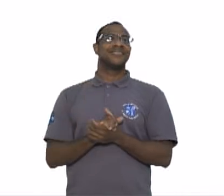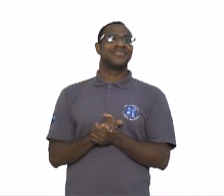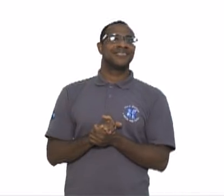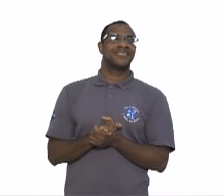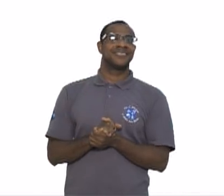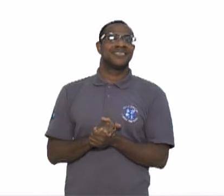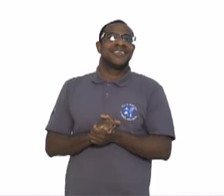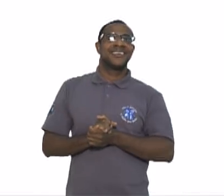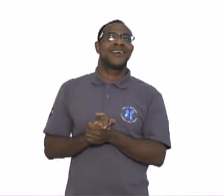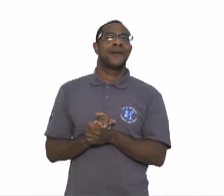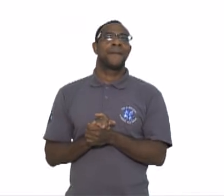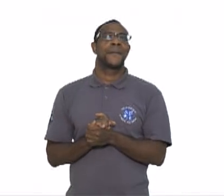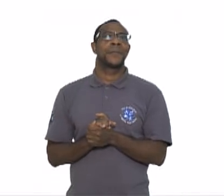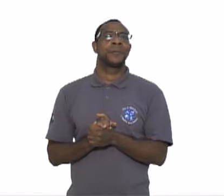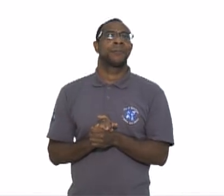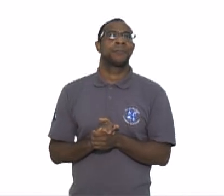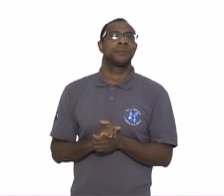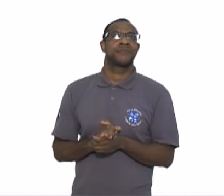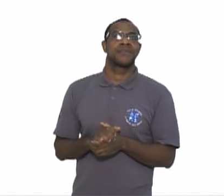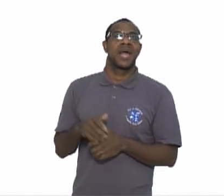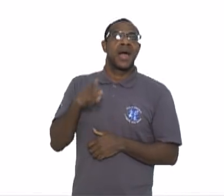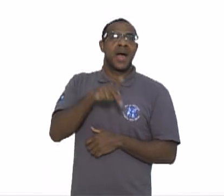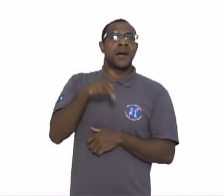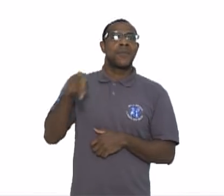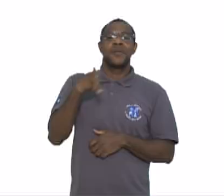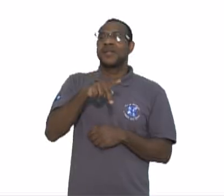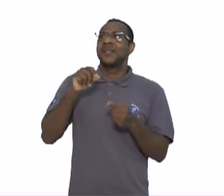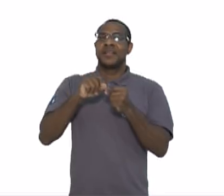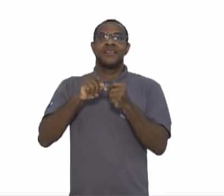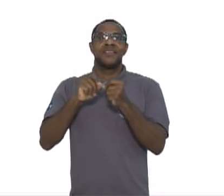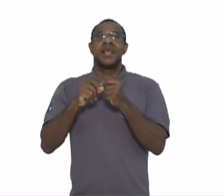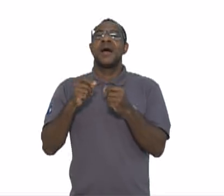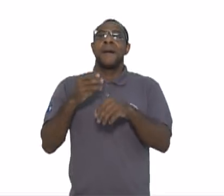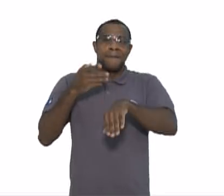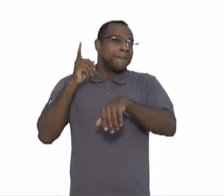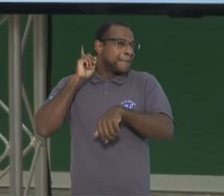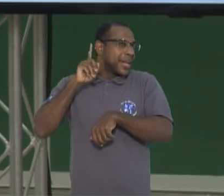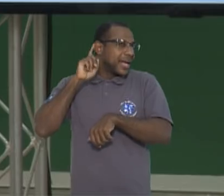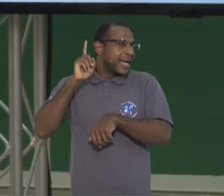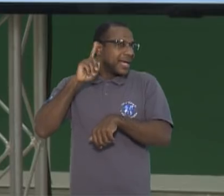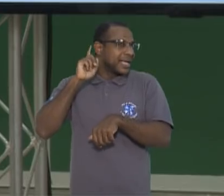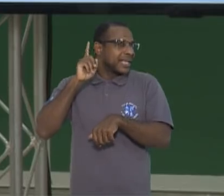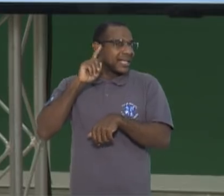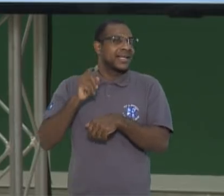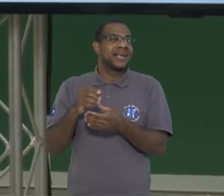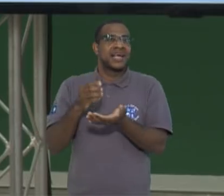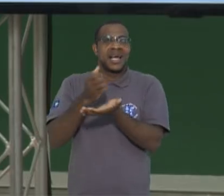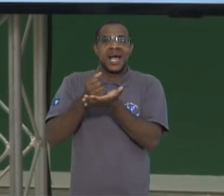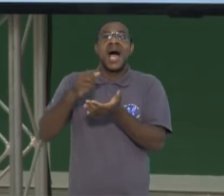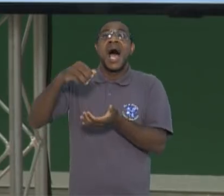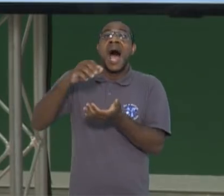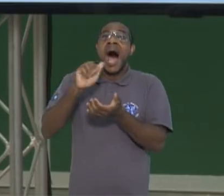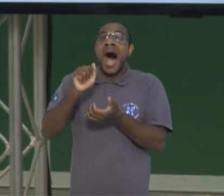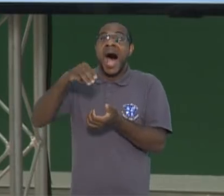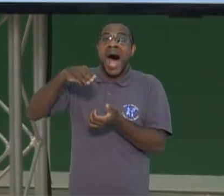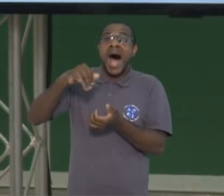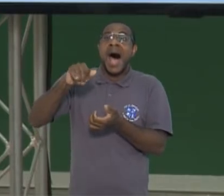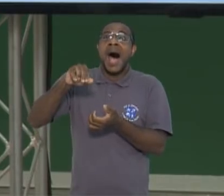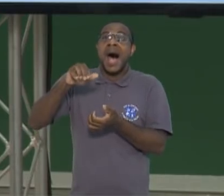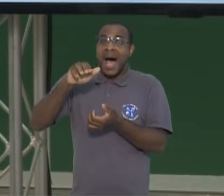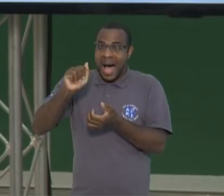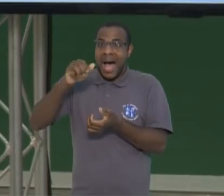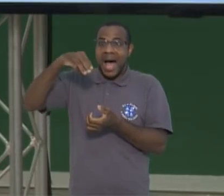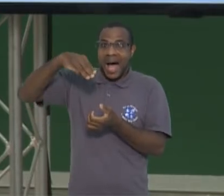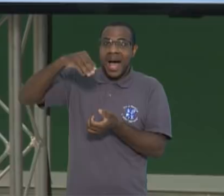de maquiagem. Então, aqui a professora passou, né, a base branca, só o hidratante, o amido de milho. Depois